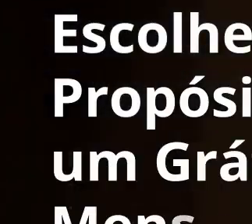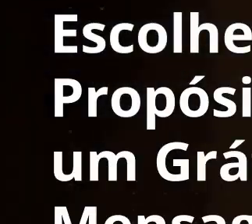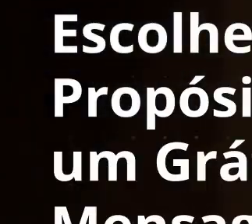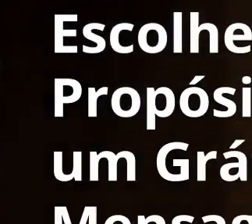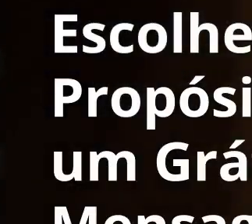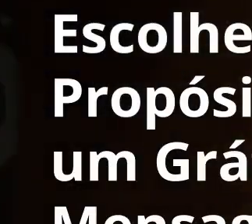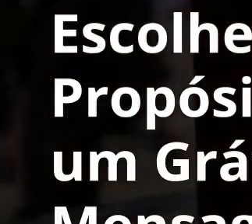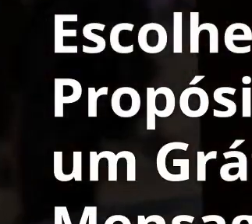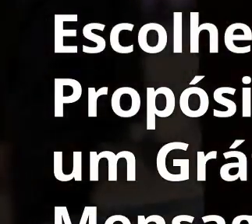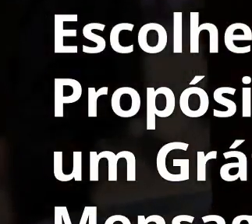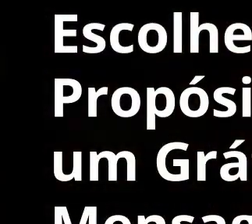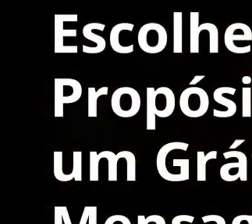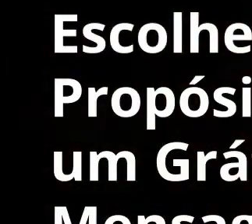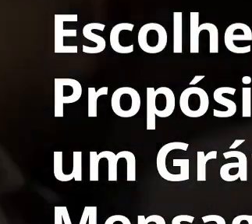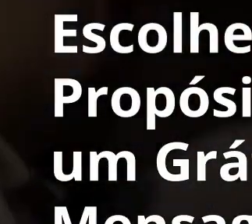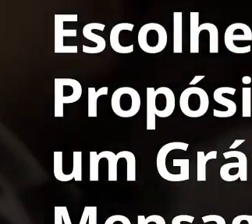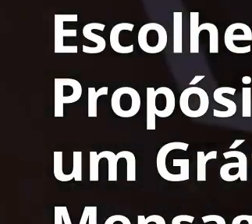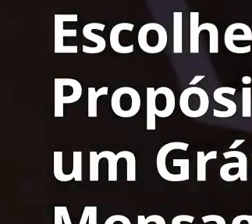a gente para...